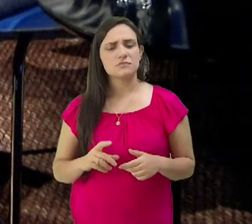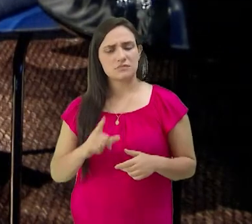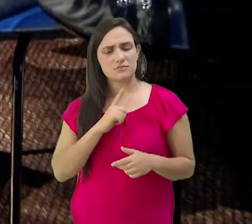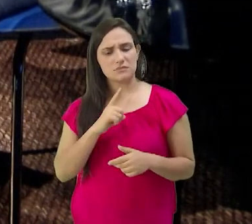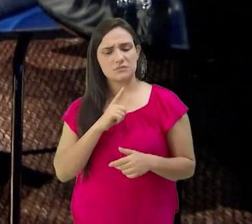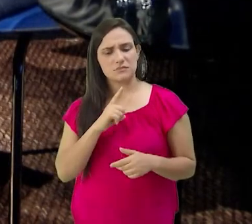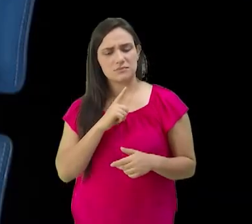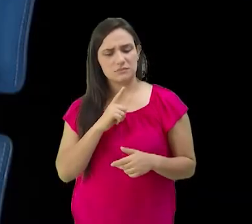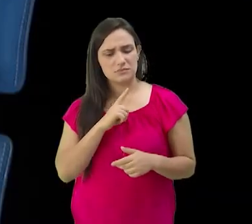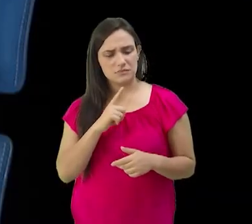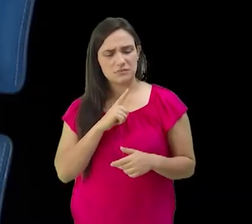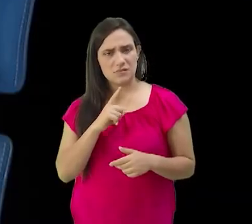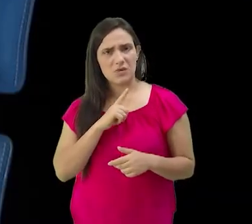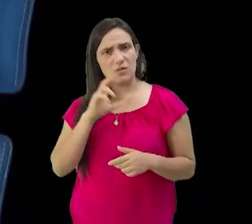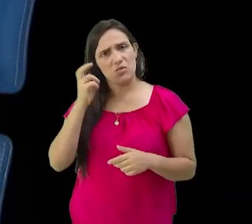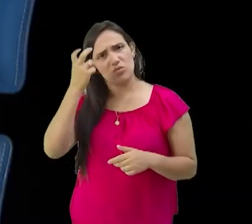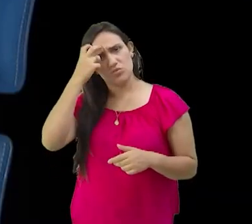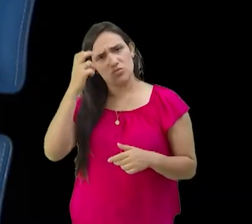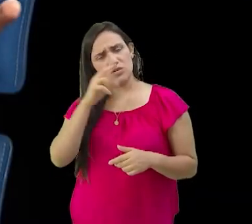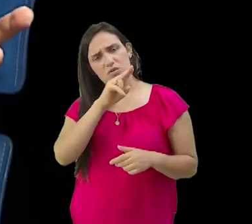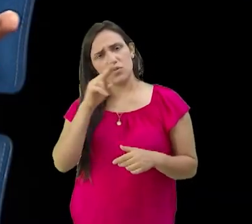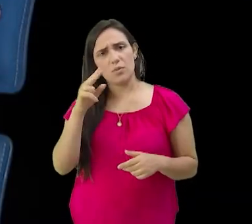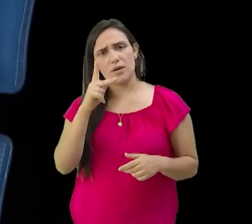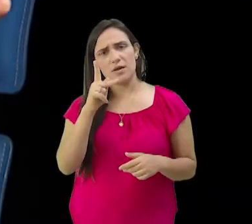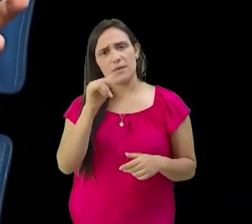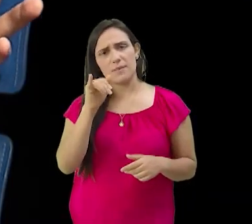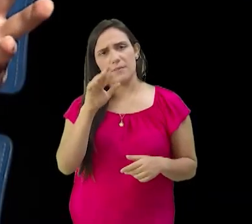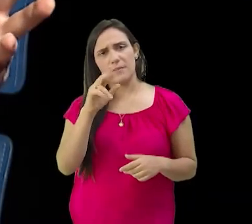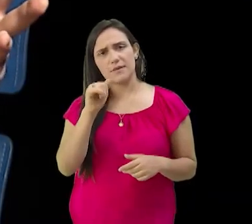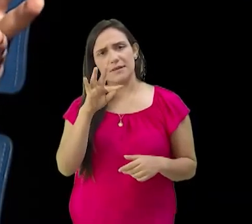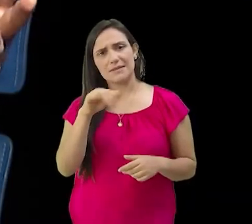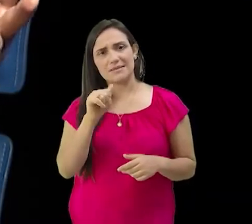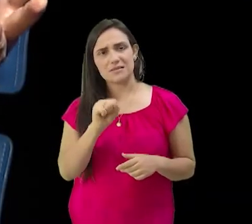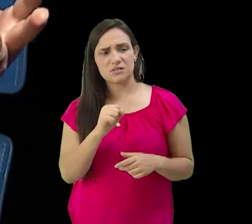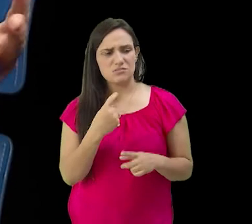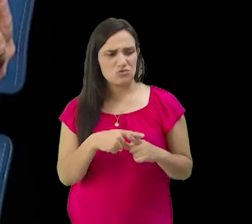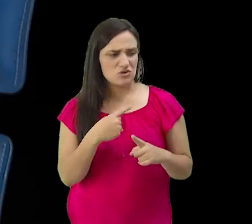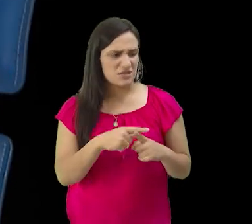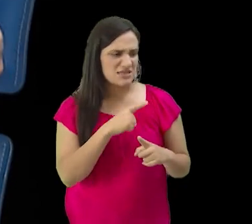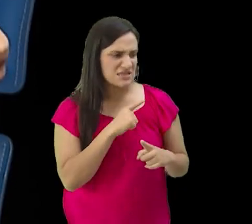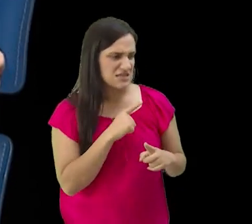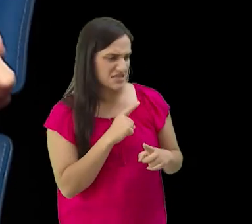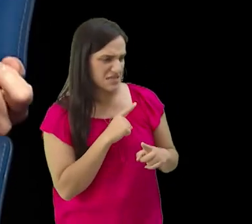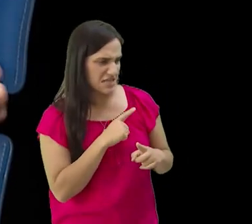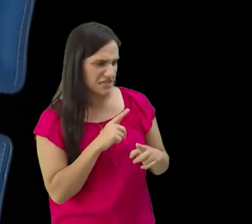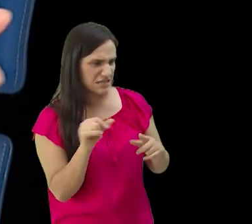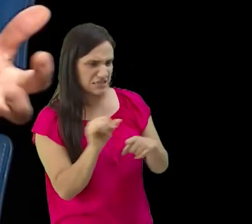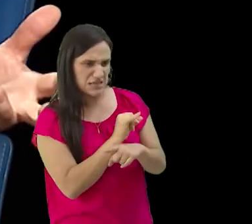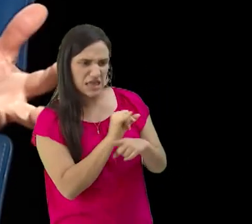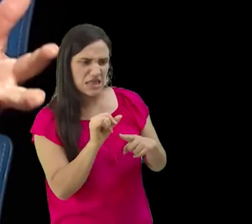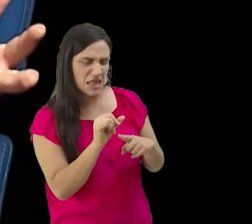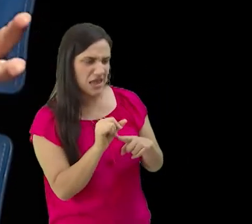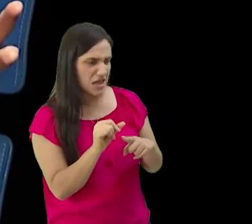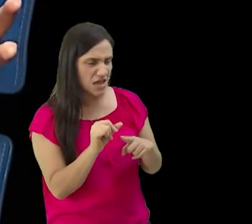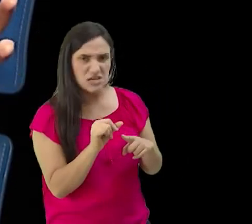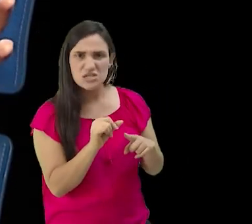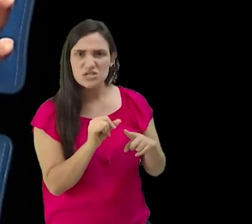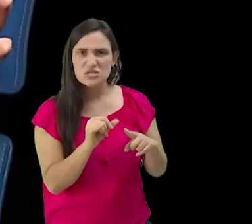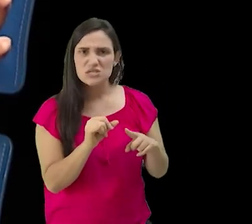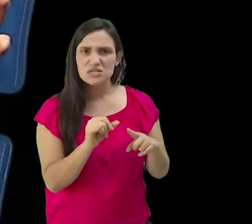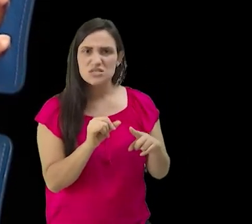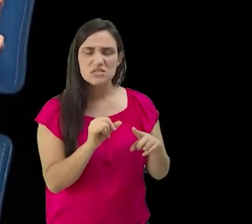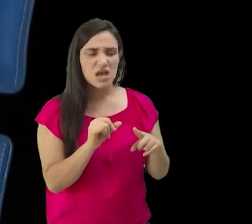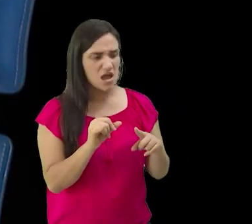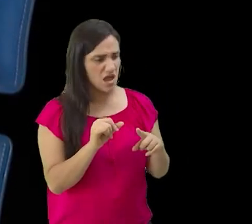uma pirataria na cultura, os piratas da cultura, que são muito bem aparelhados